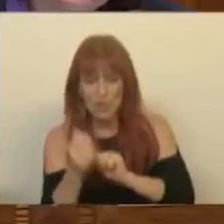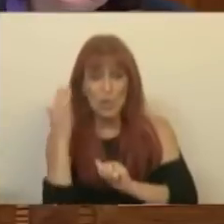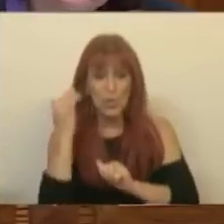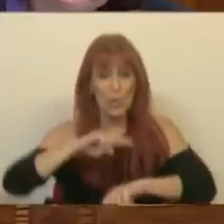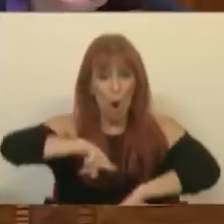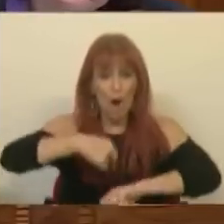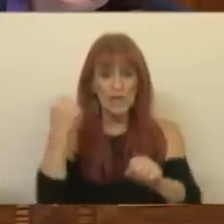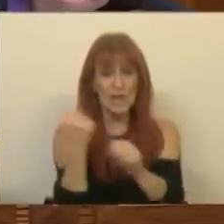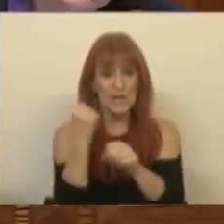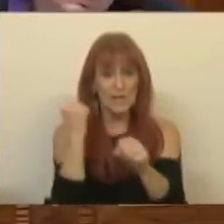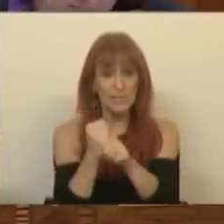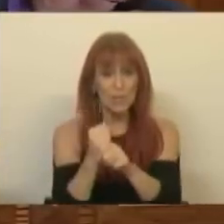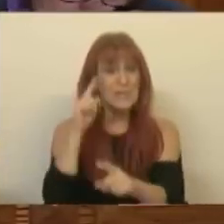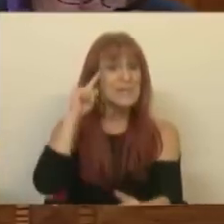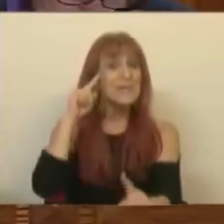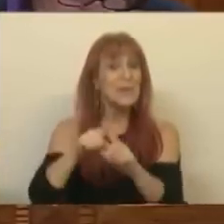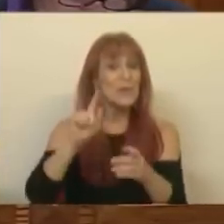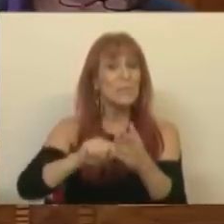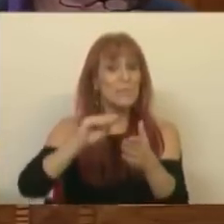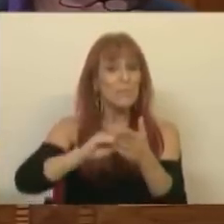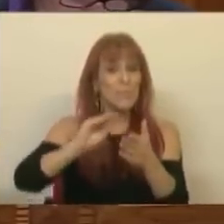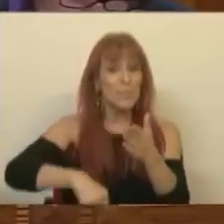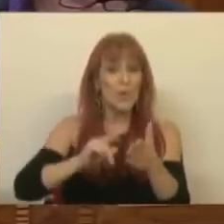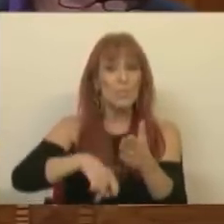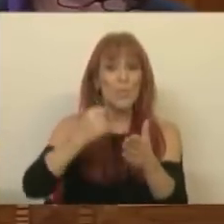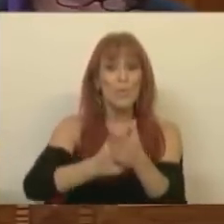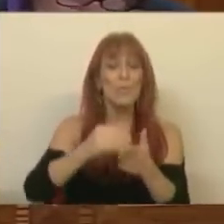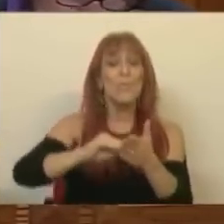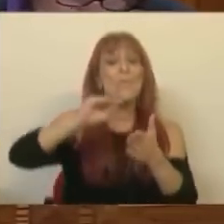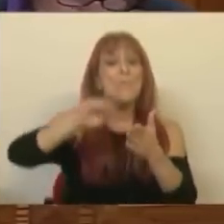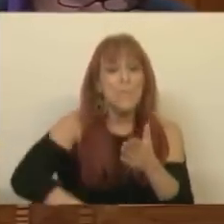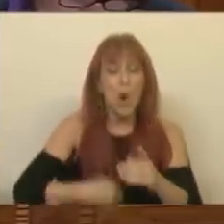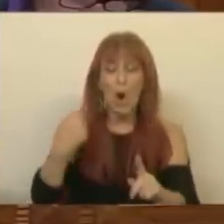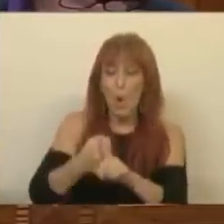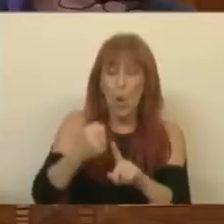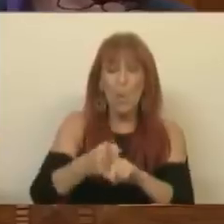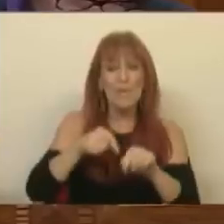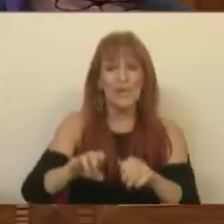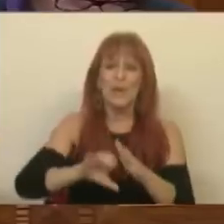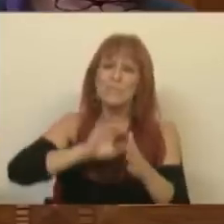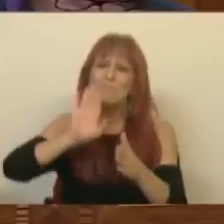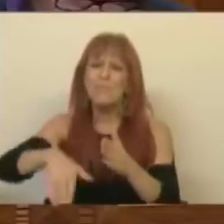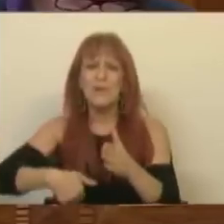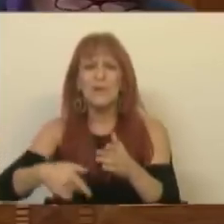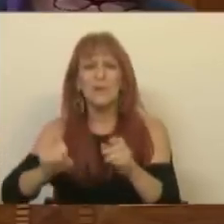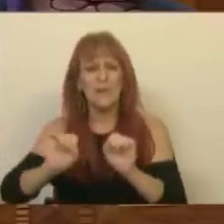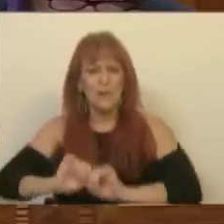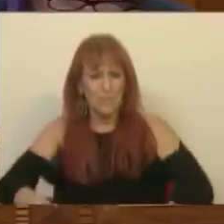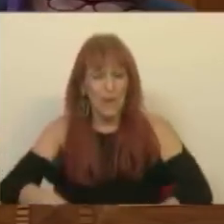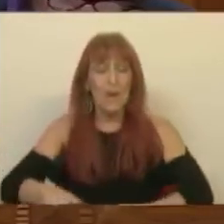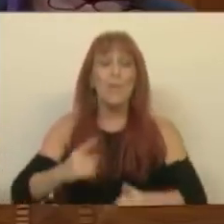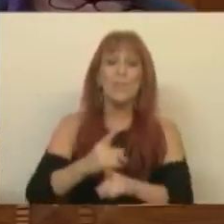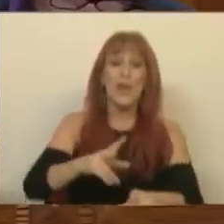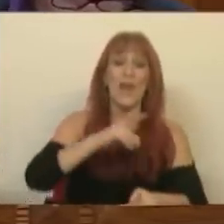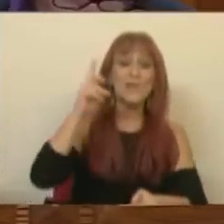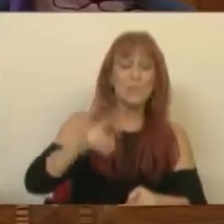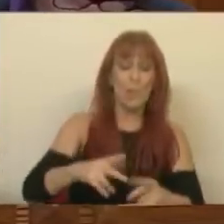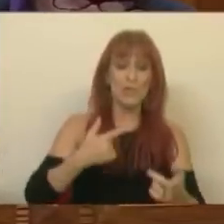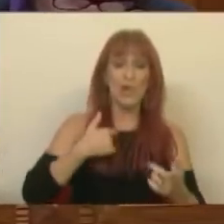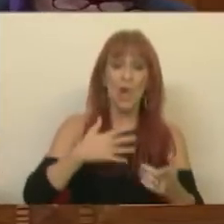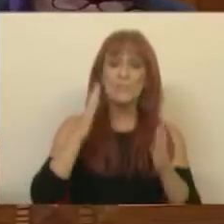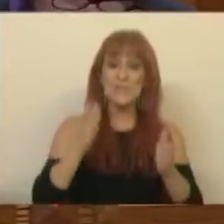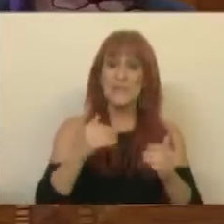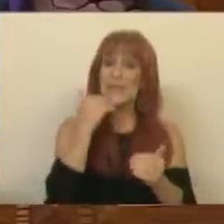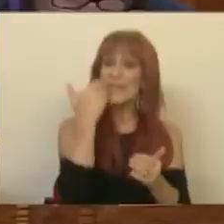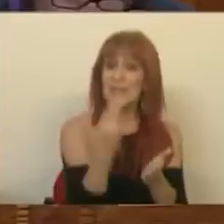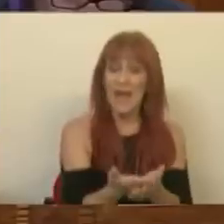horas trabalhadas para efeitos de vinculação contratual e combater essa porcariaidade porque a resposta que verdadeiramente nós